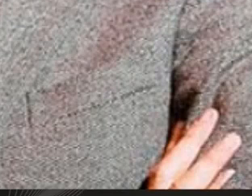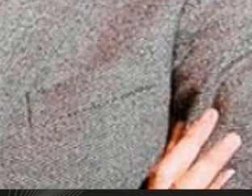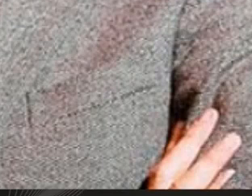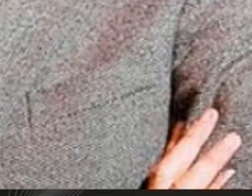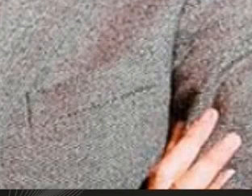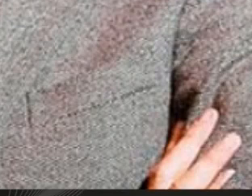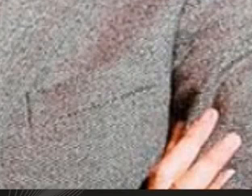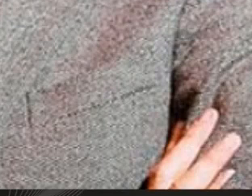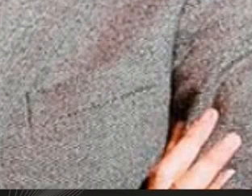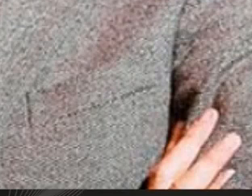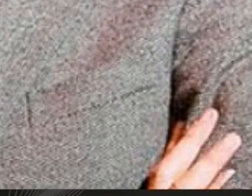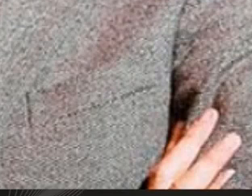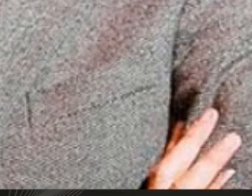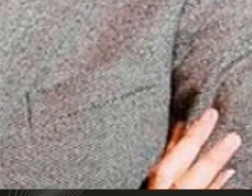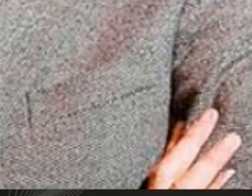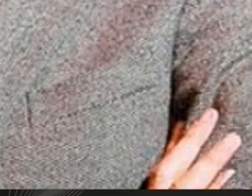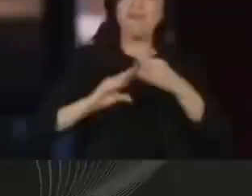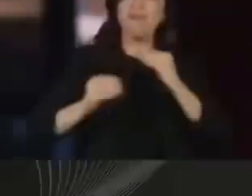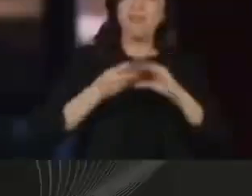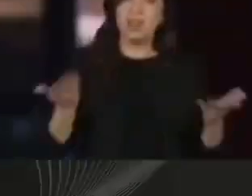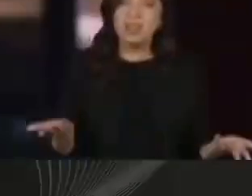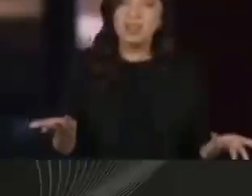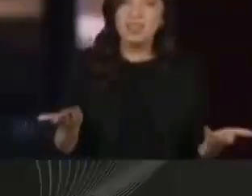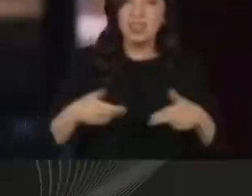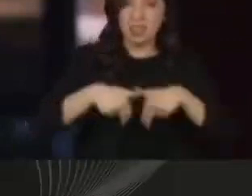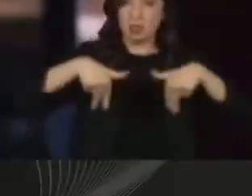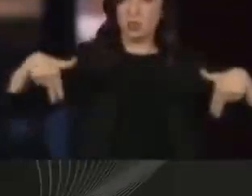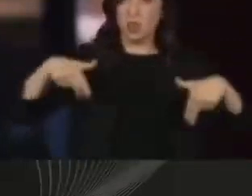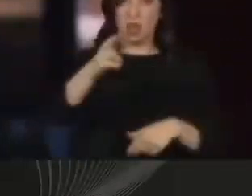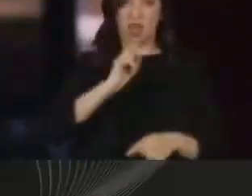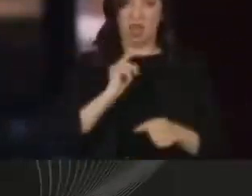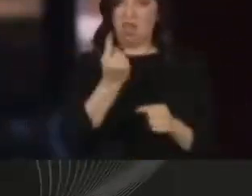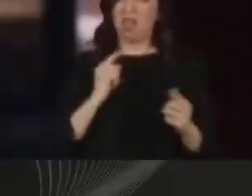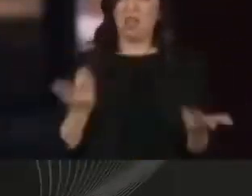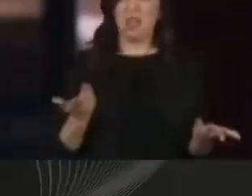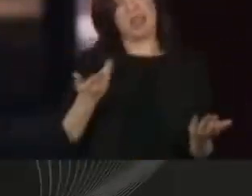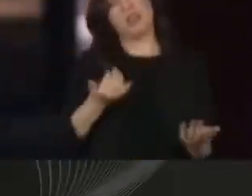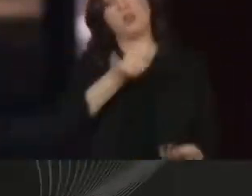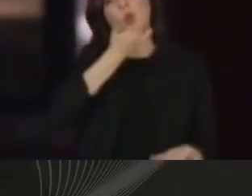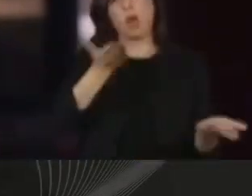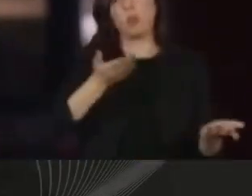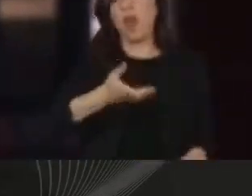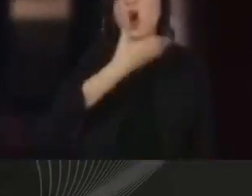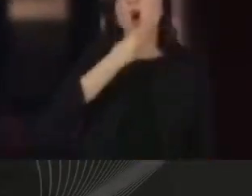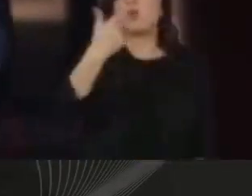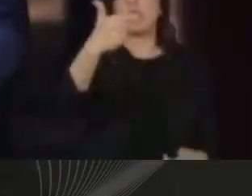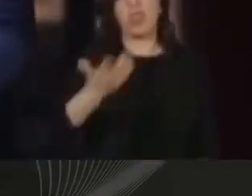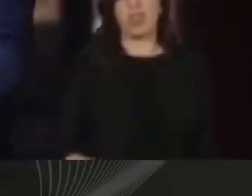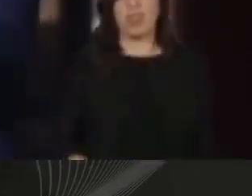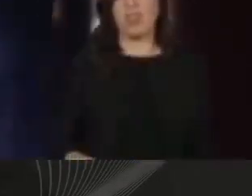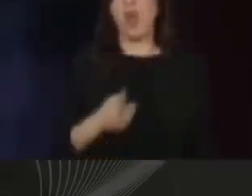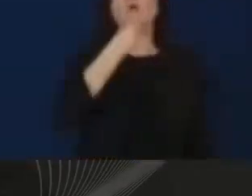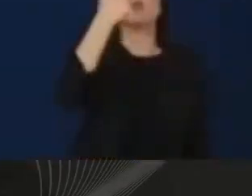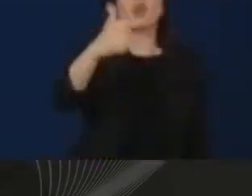de que eu tenho memória. Eu tenho 64 anos, sou jornalista há 44,